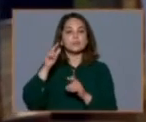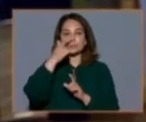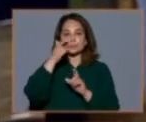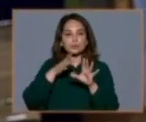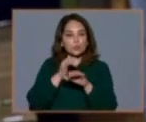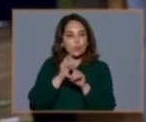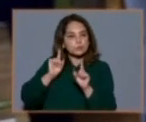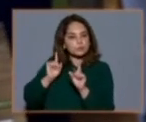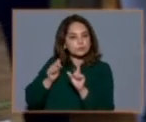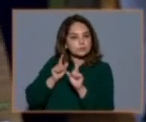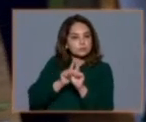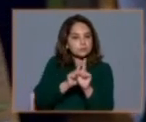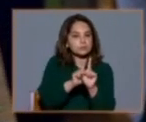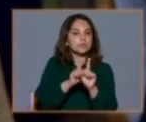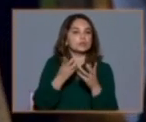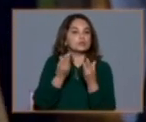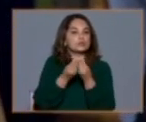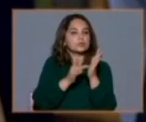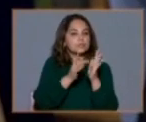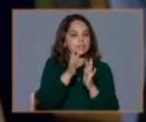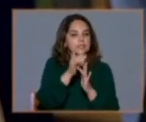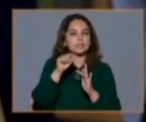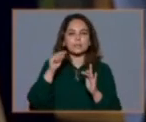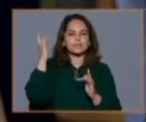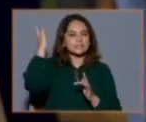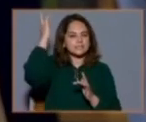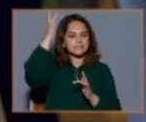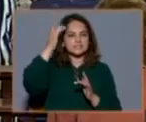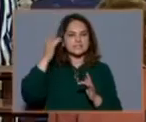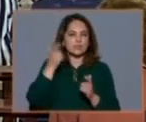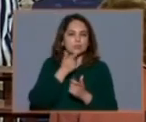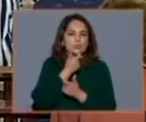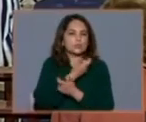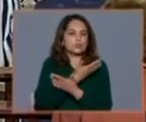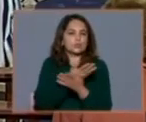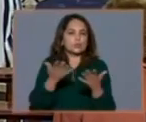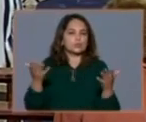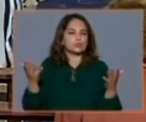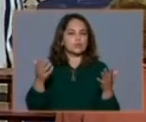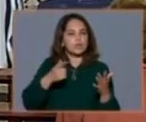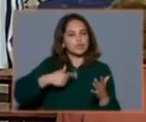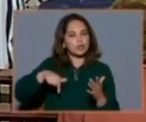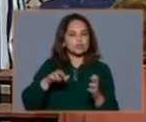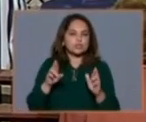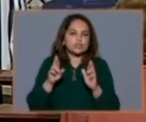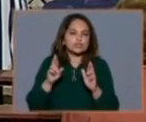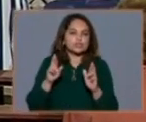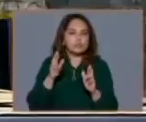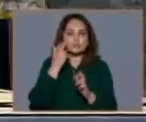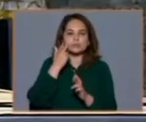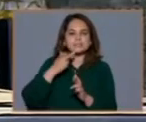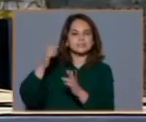apóstolos e gloriosos mártires e todos os santos, por cuja intercessão esperamos sempre o vosso